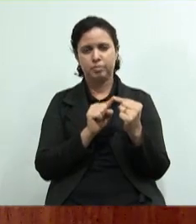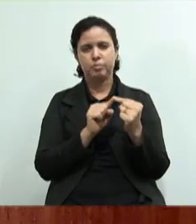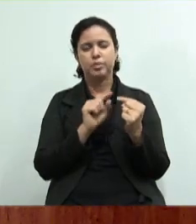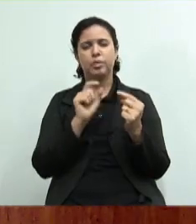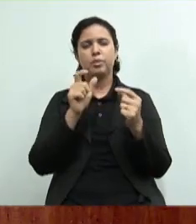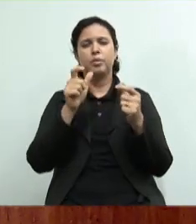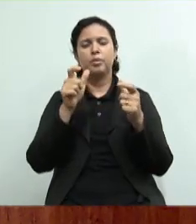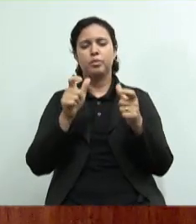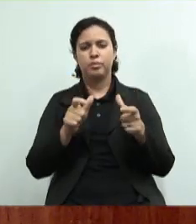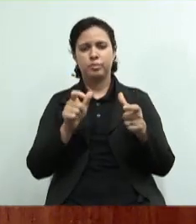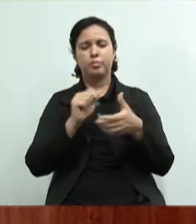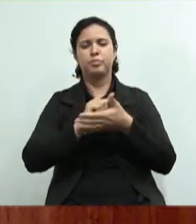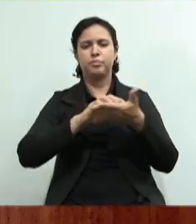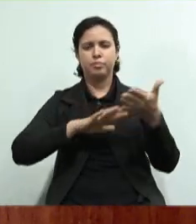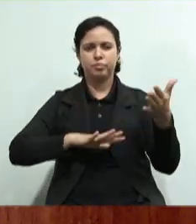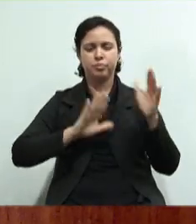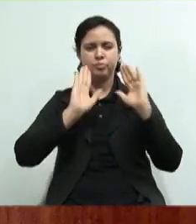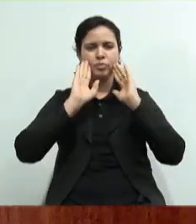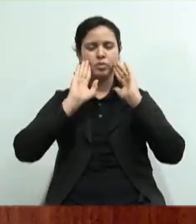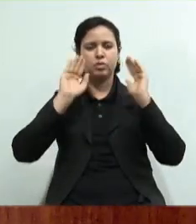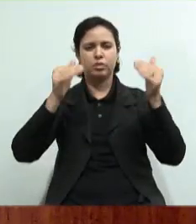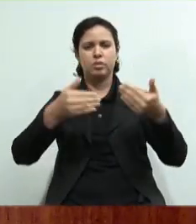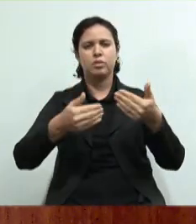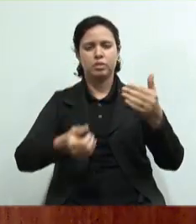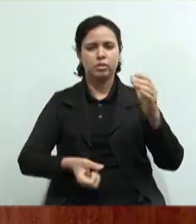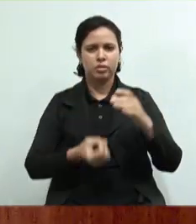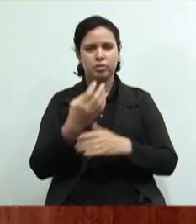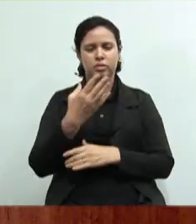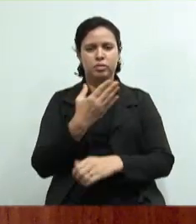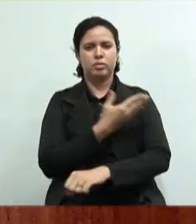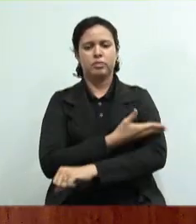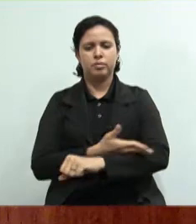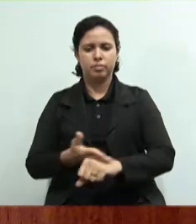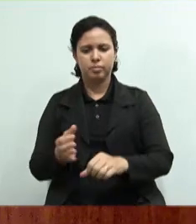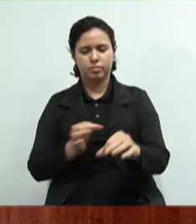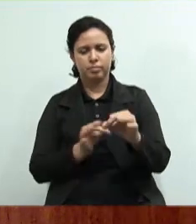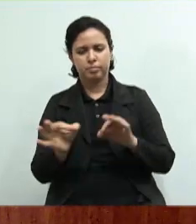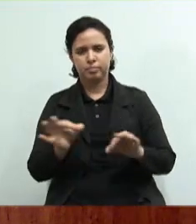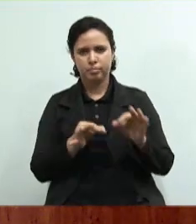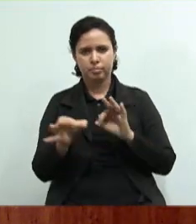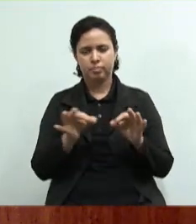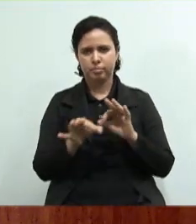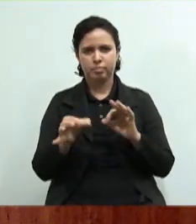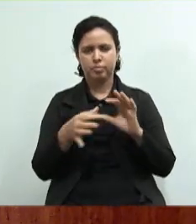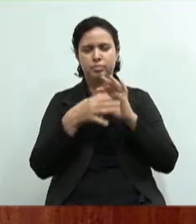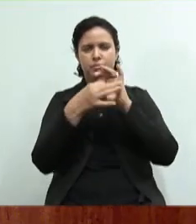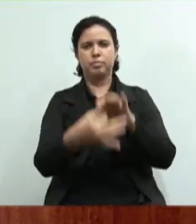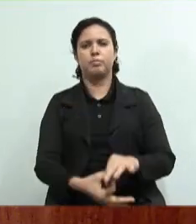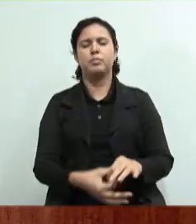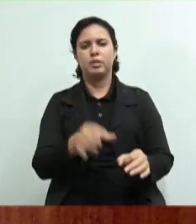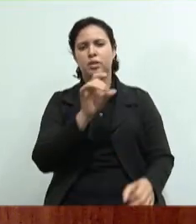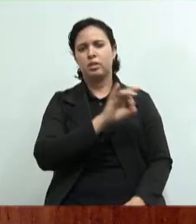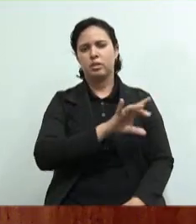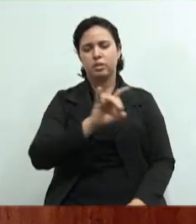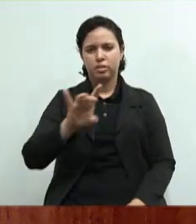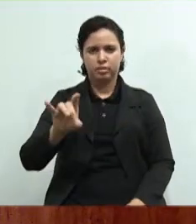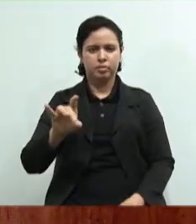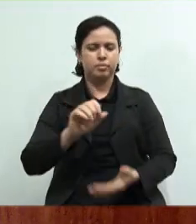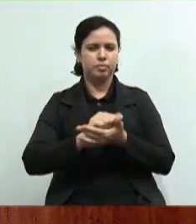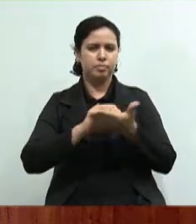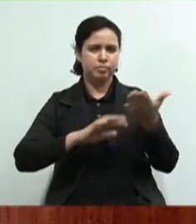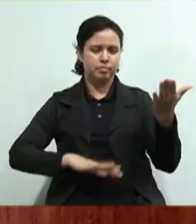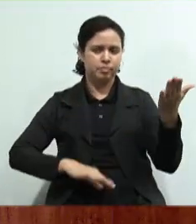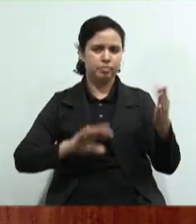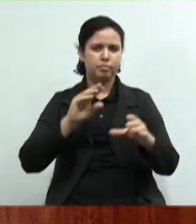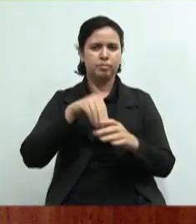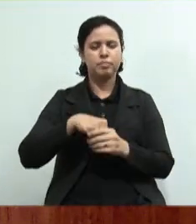pode-se, porém, ser aplicado, né, na atividade específica, criando-se um hábito no planejamento associado a cada ação executada na